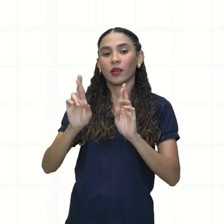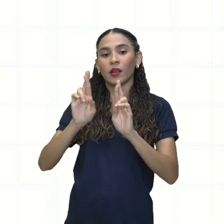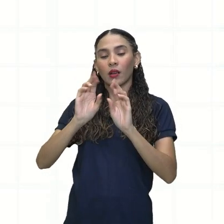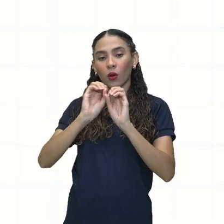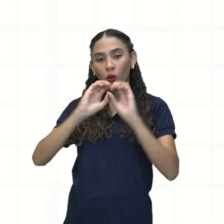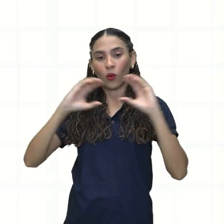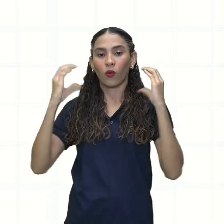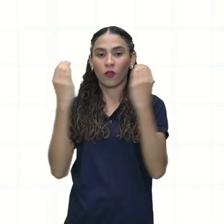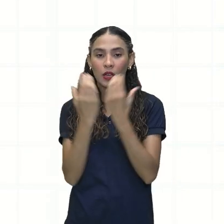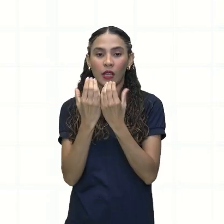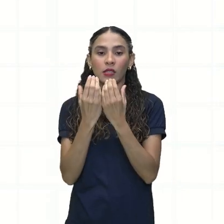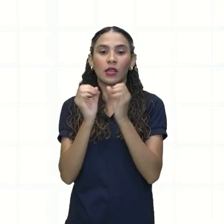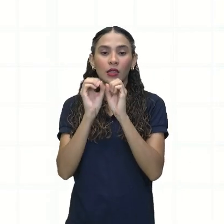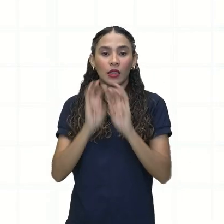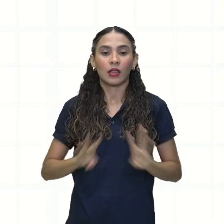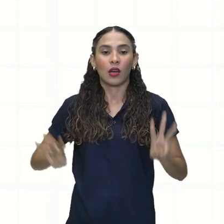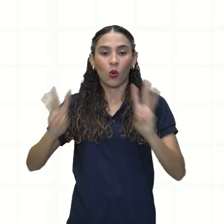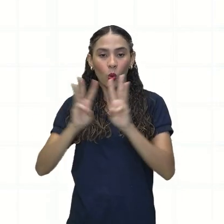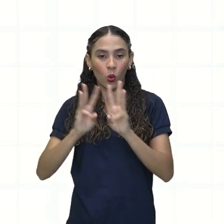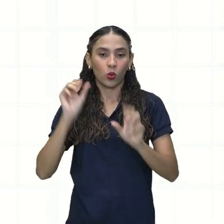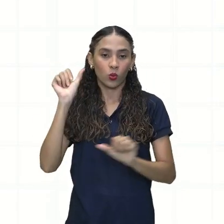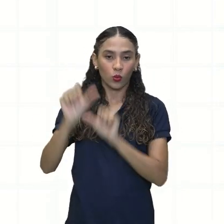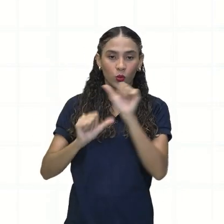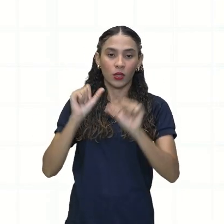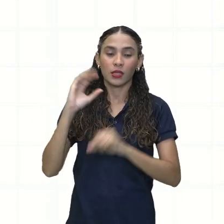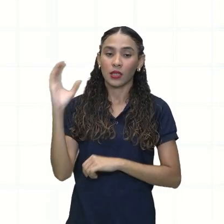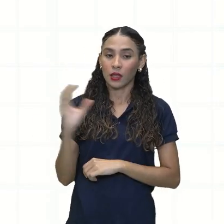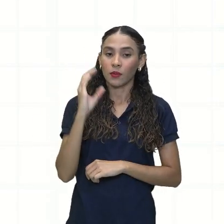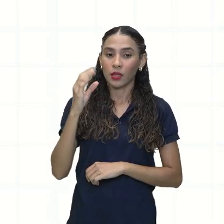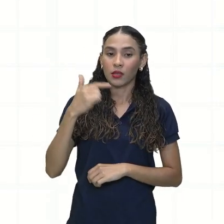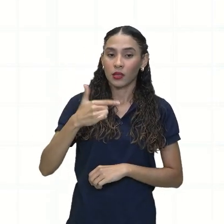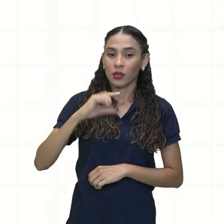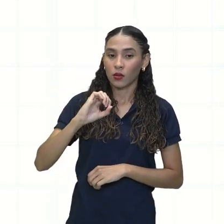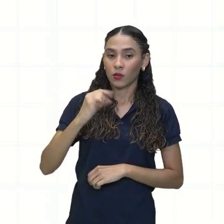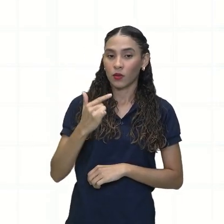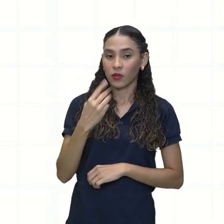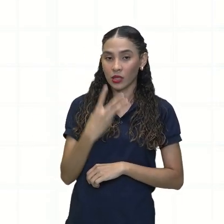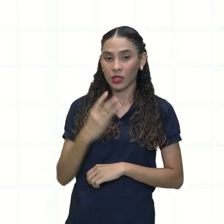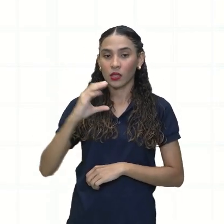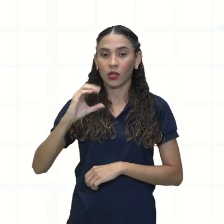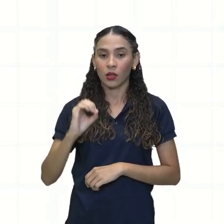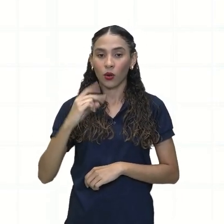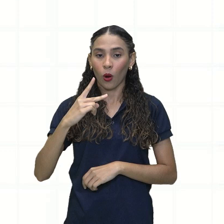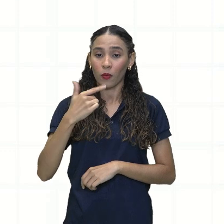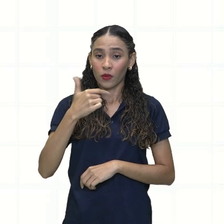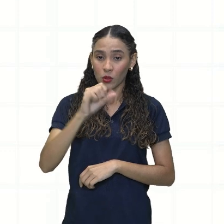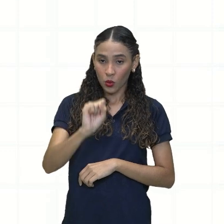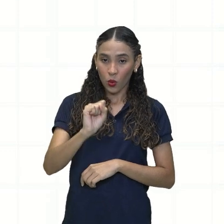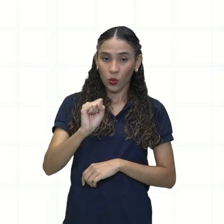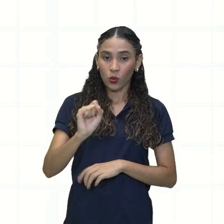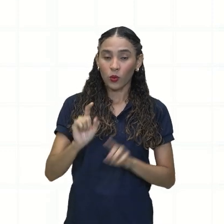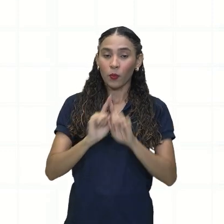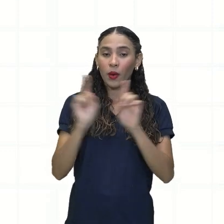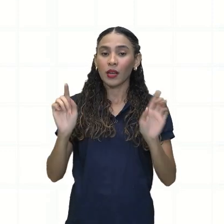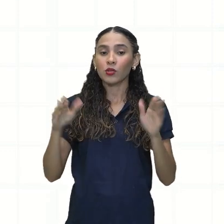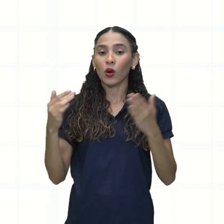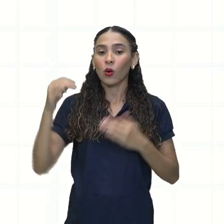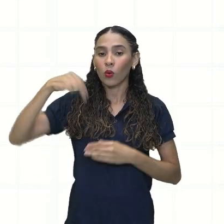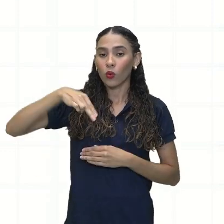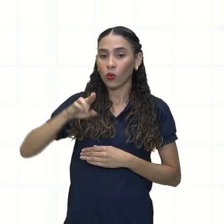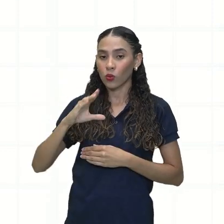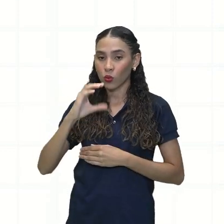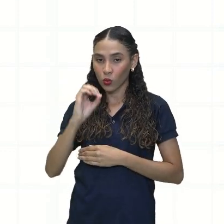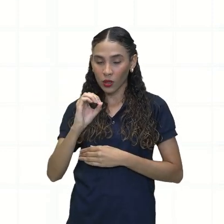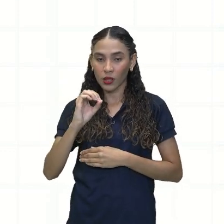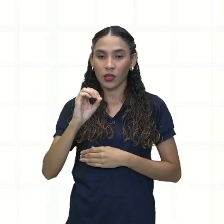Conferência das Nações Unidas sobre Mudanças Climáticas de 2023, COP28. E qual é o núcleo desse sujeito? A palavra